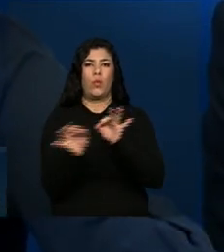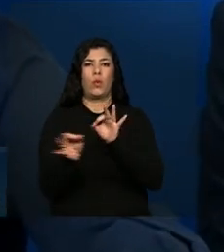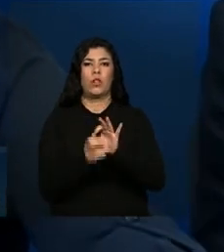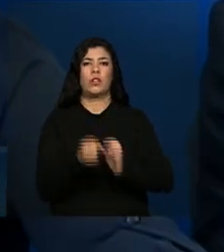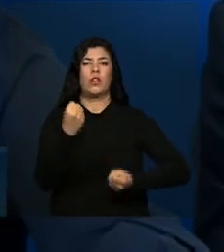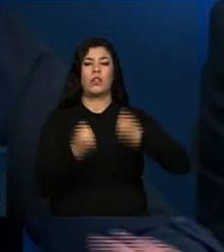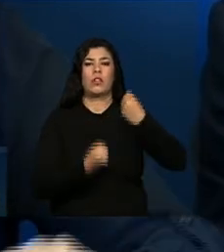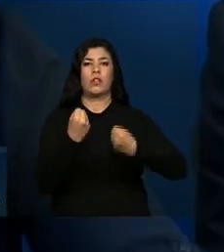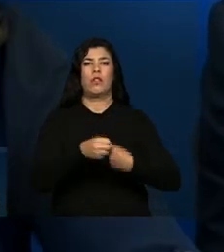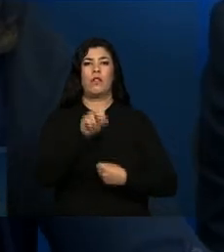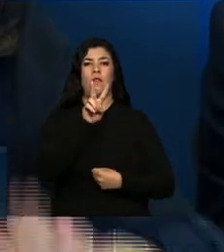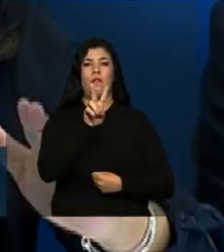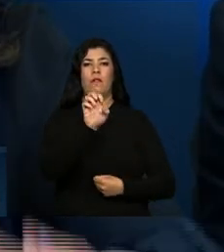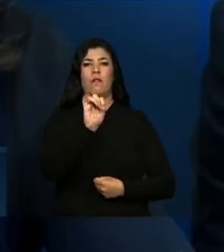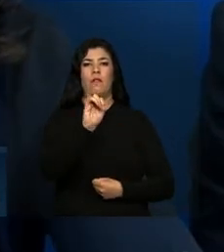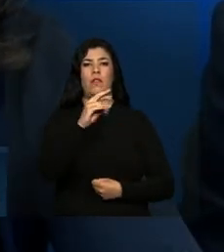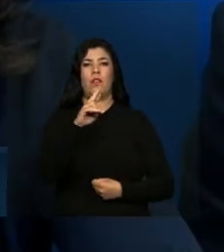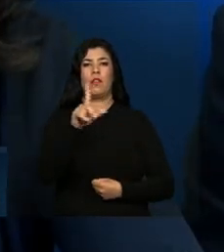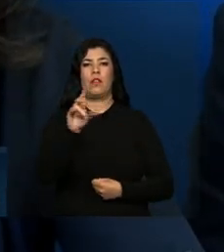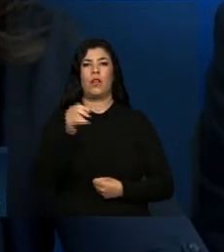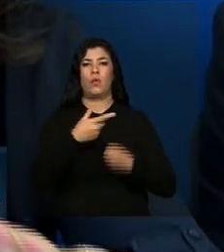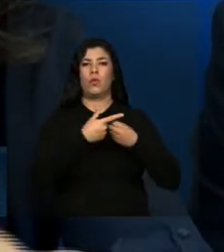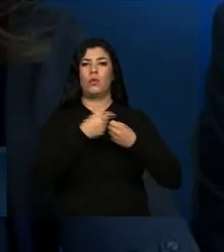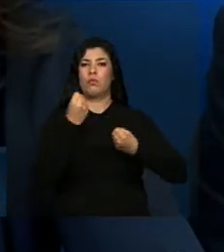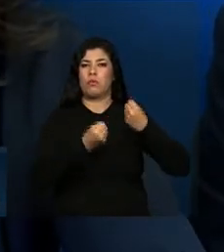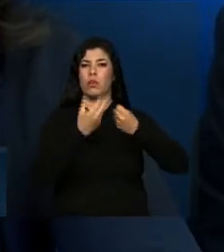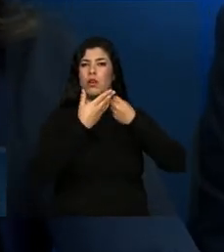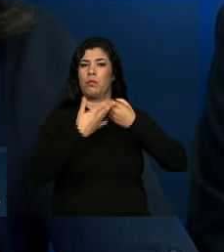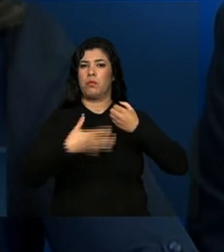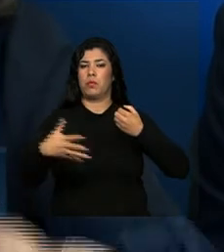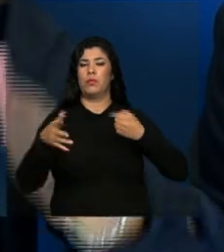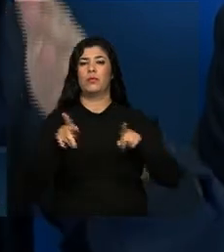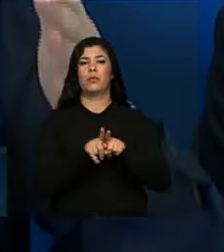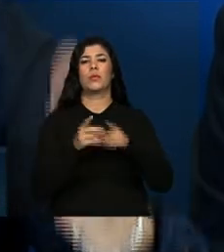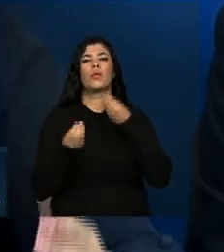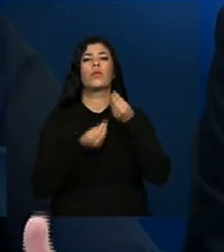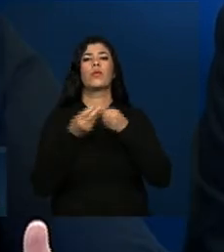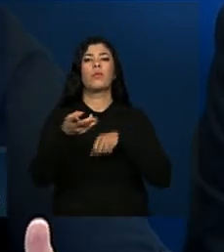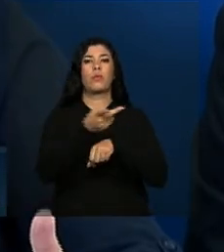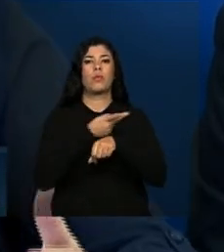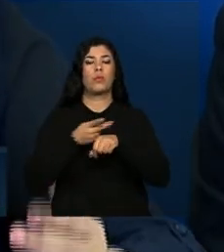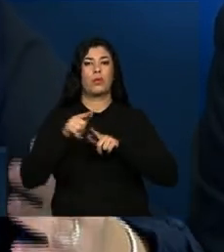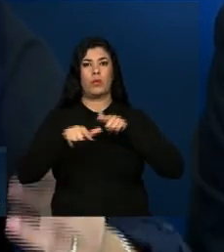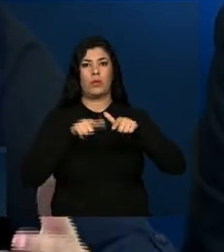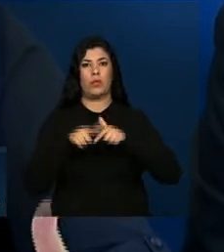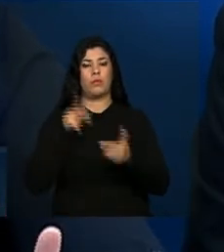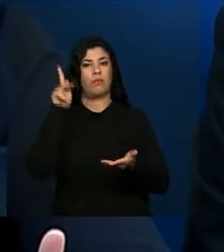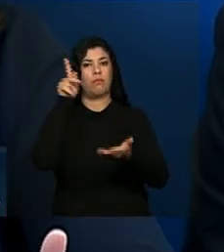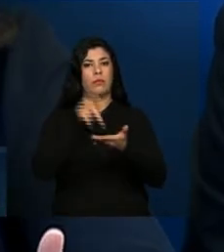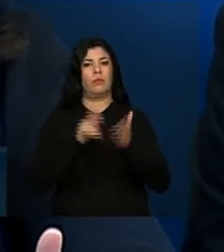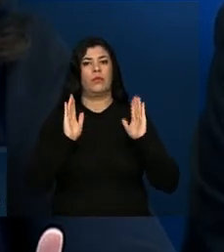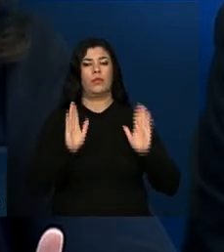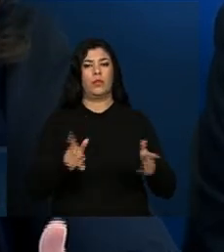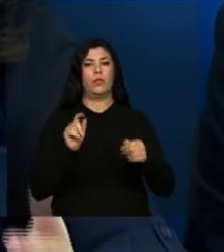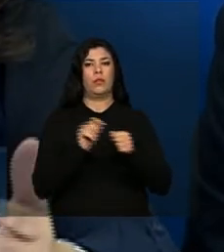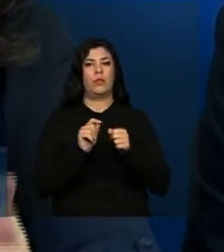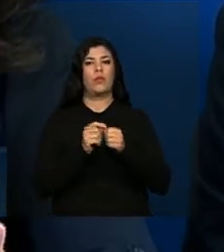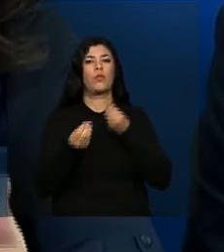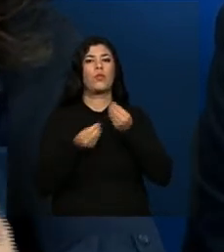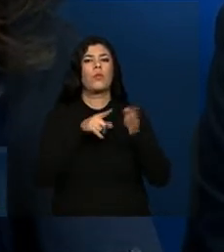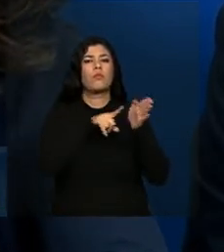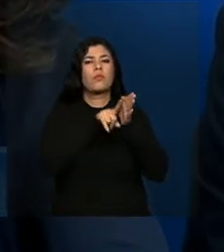Brasil e como é que a gente procura atuar para detectar